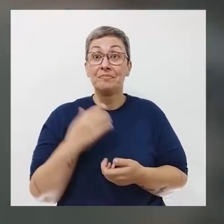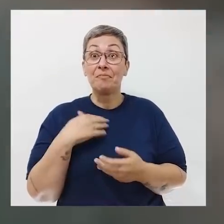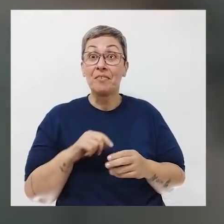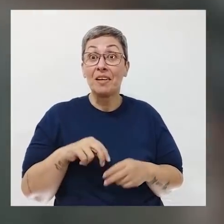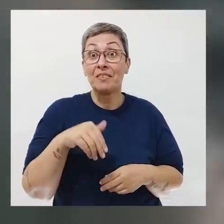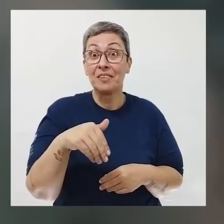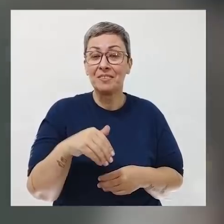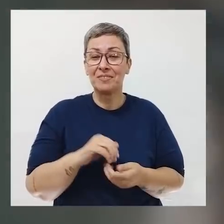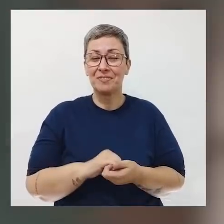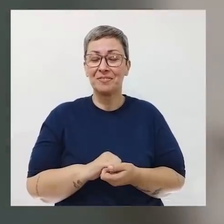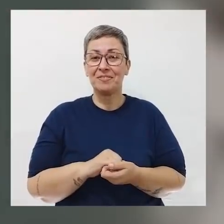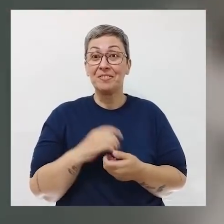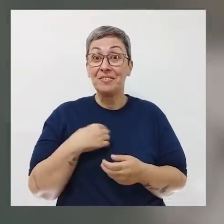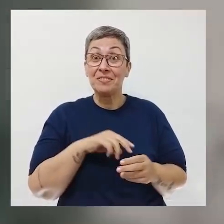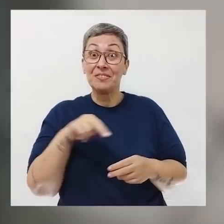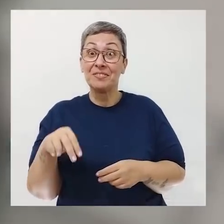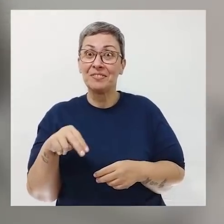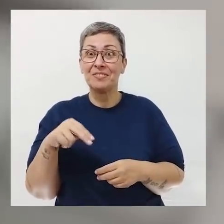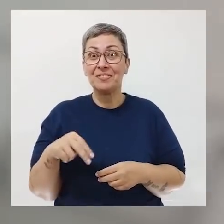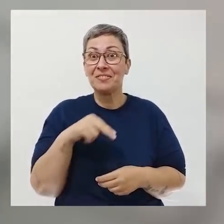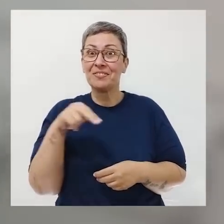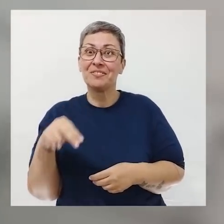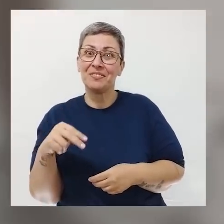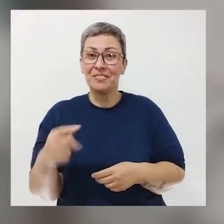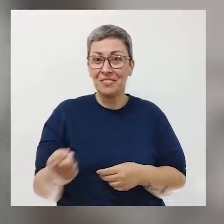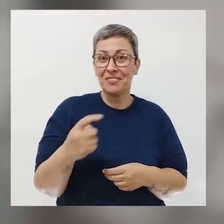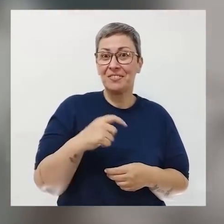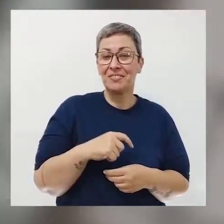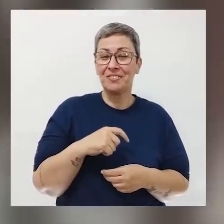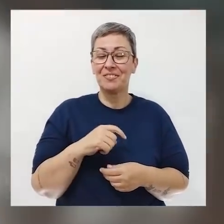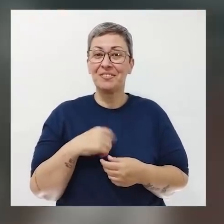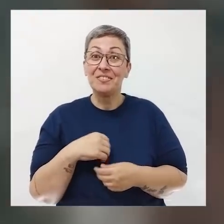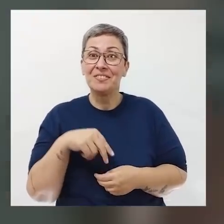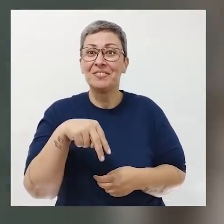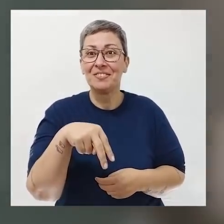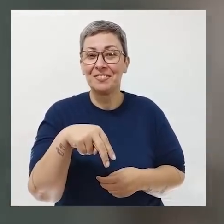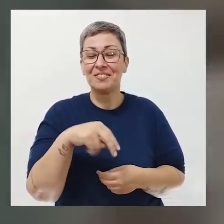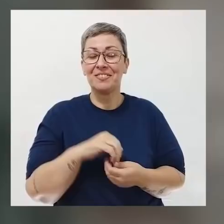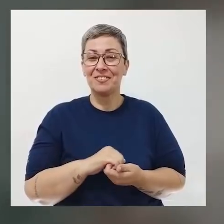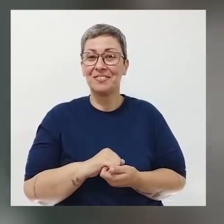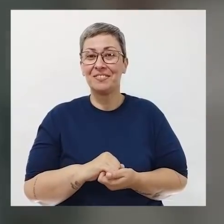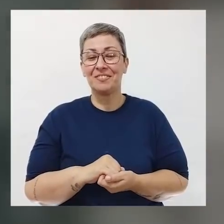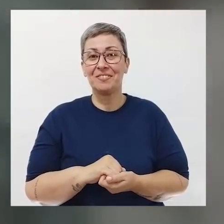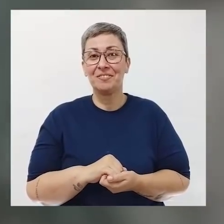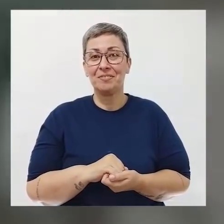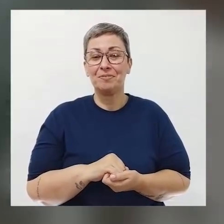Vai pra frente, Jonatas. Pro lado. Pro lado. Volta. Pra frente.